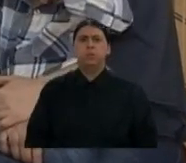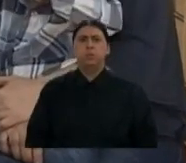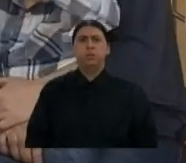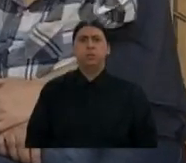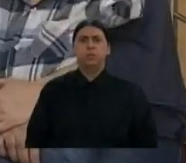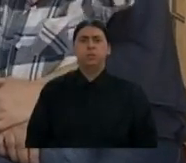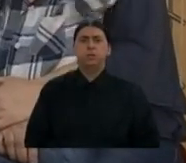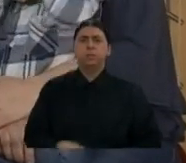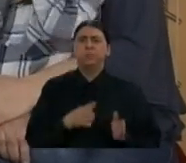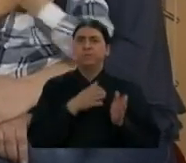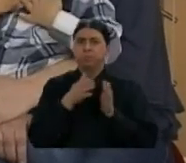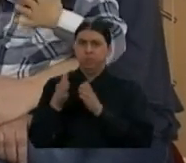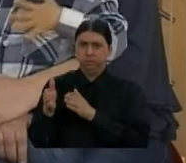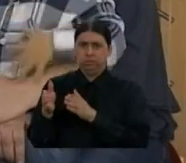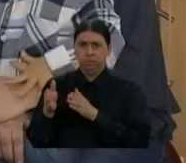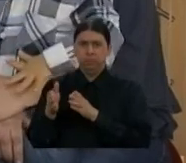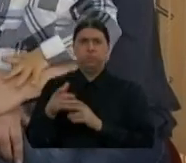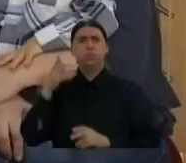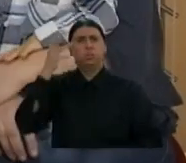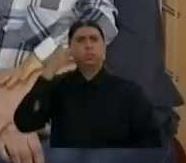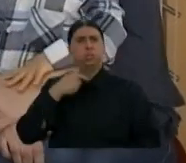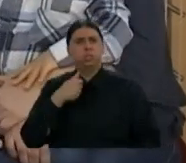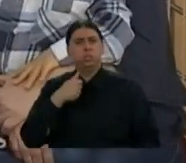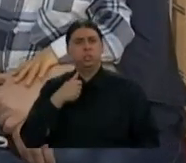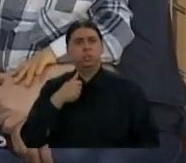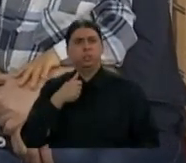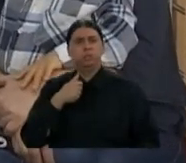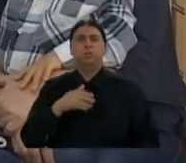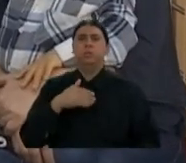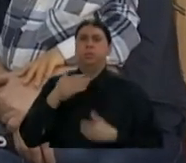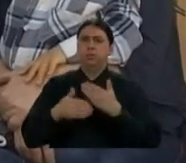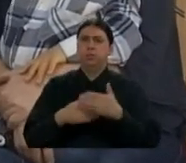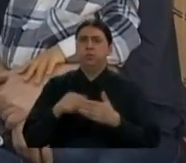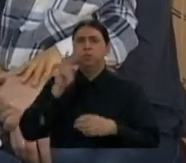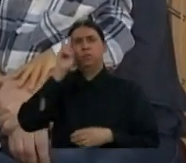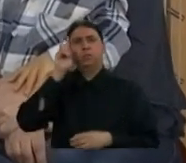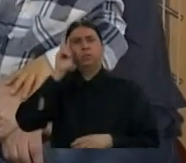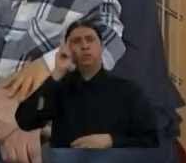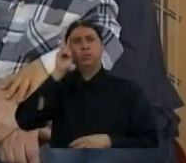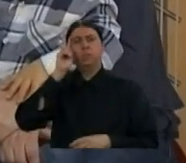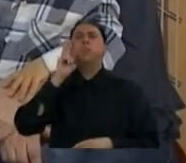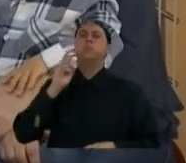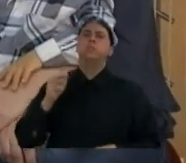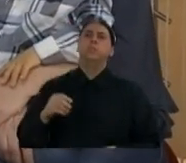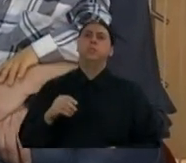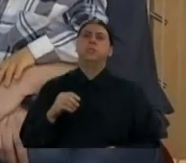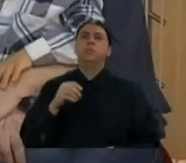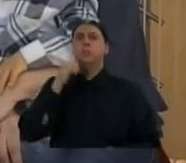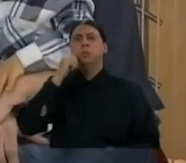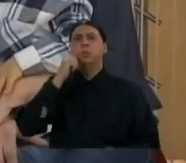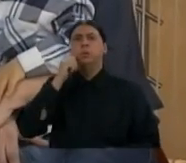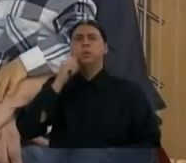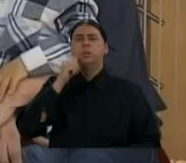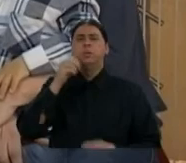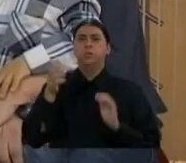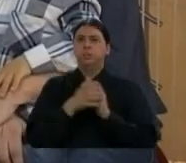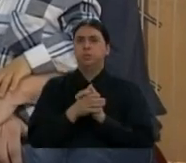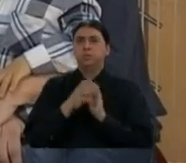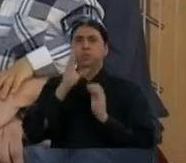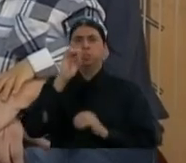passando o dia naquele dito não na segunda feira ela veio pra casa me mandou fotos no